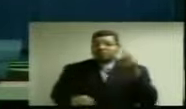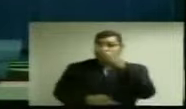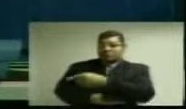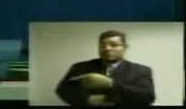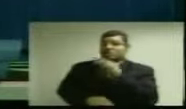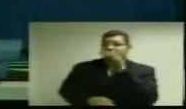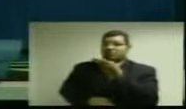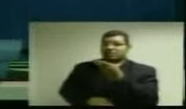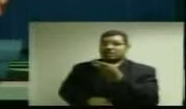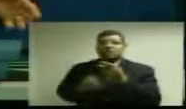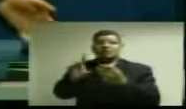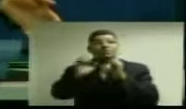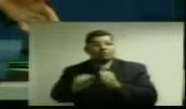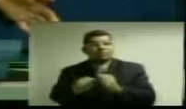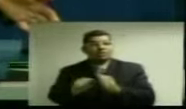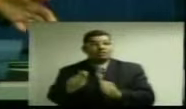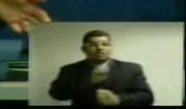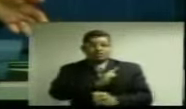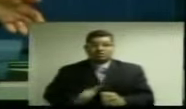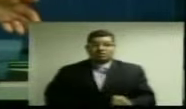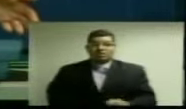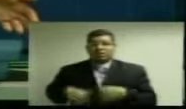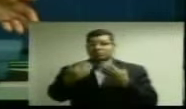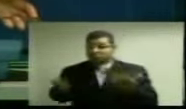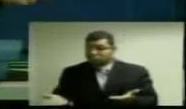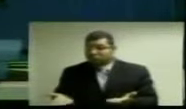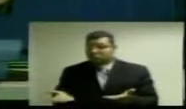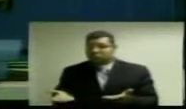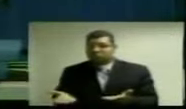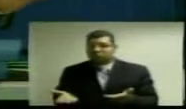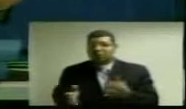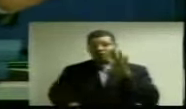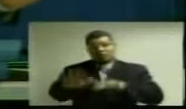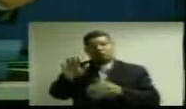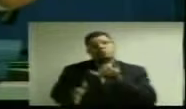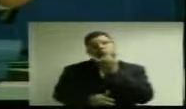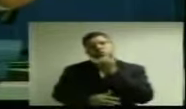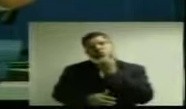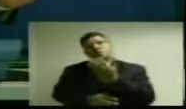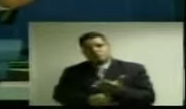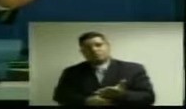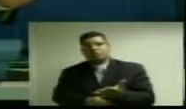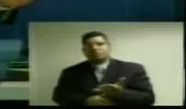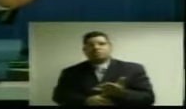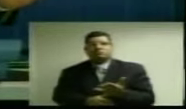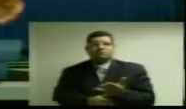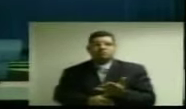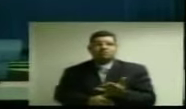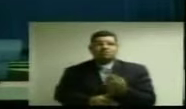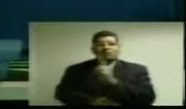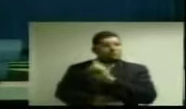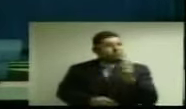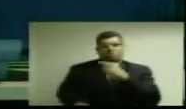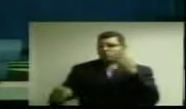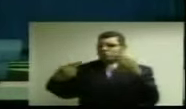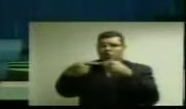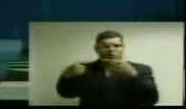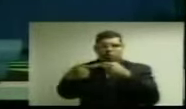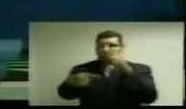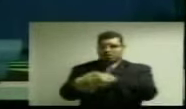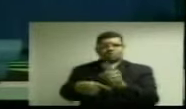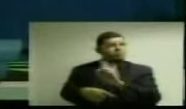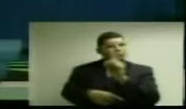Vossa Excelência diz que a gente só pode falar do governador. Pelo amor de Deus, deputado Zé Ricardo. Isso não combina com